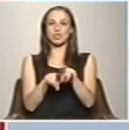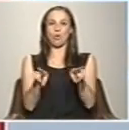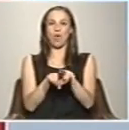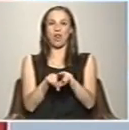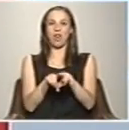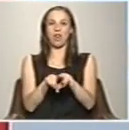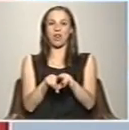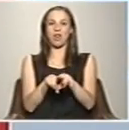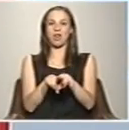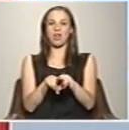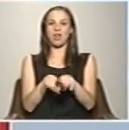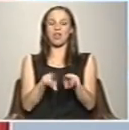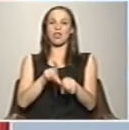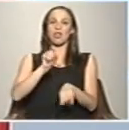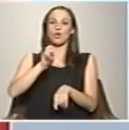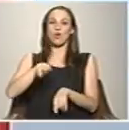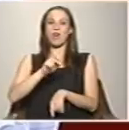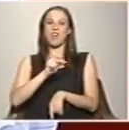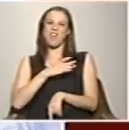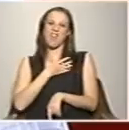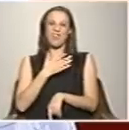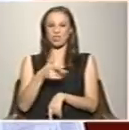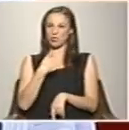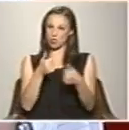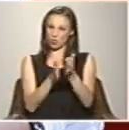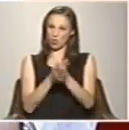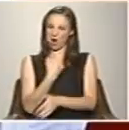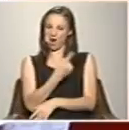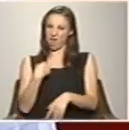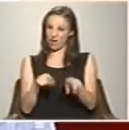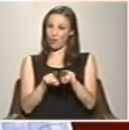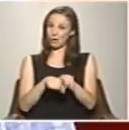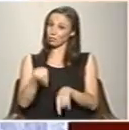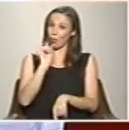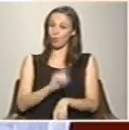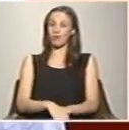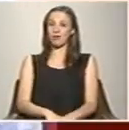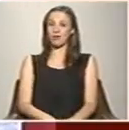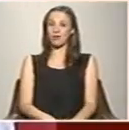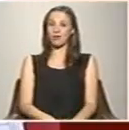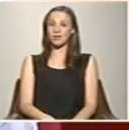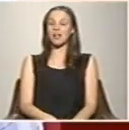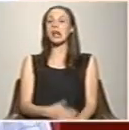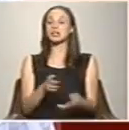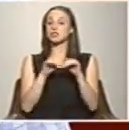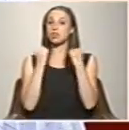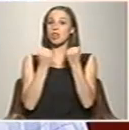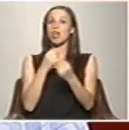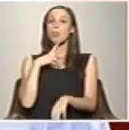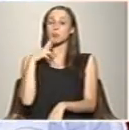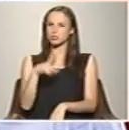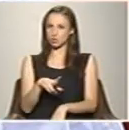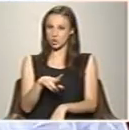Não somos é todos Leonardo Cohen. Pois, mas pode haver com essa idade capacidades. Eu, portanto, diria que hoje, na sociedade portuguesa em